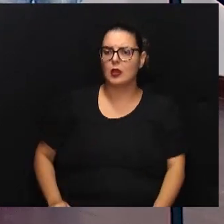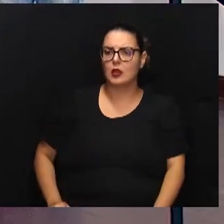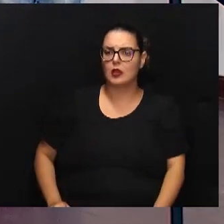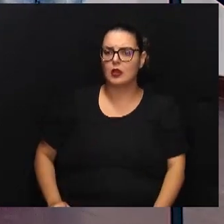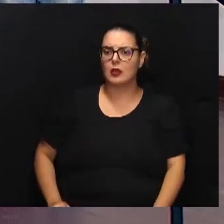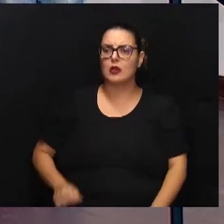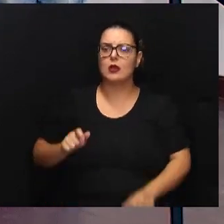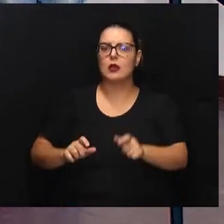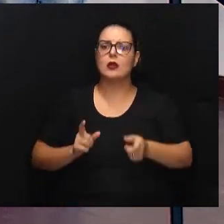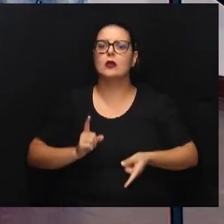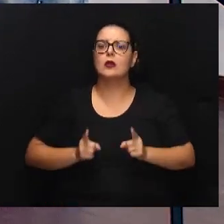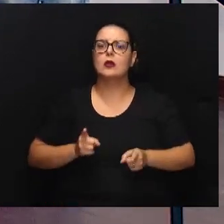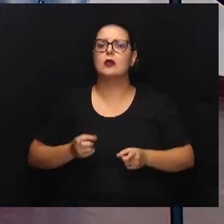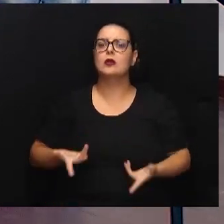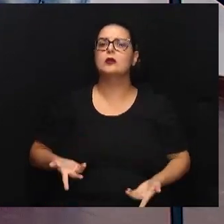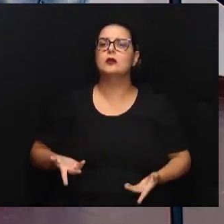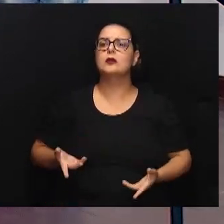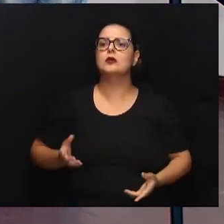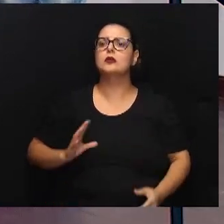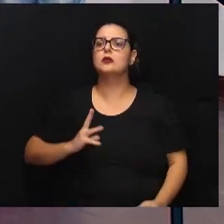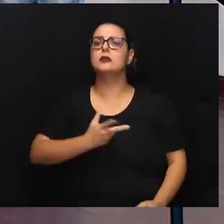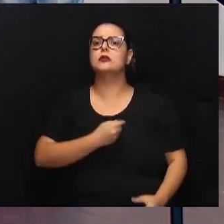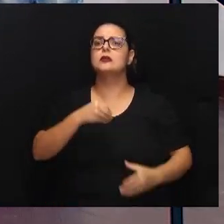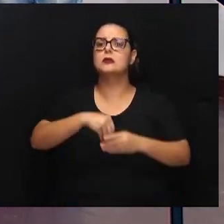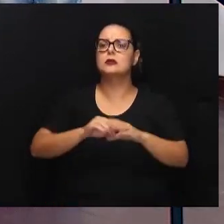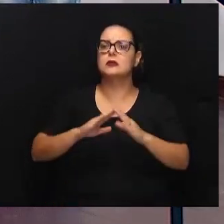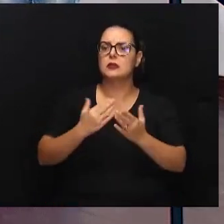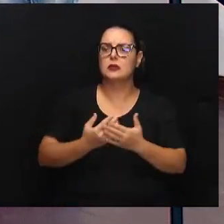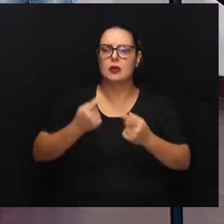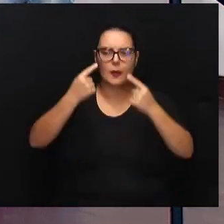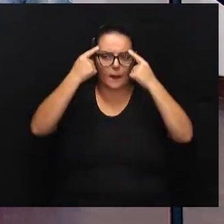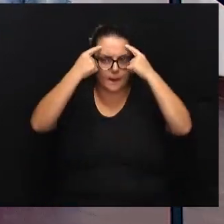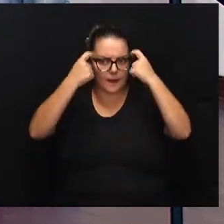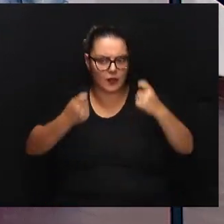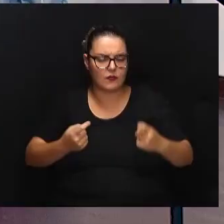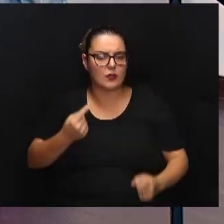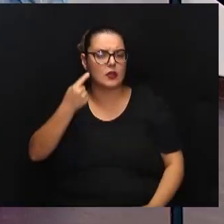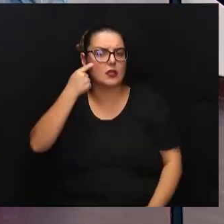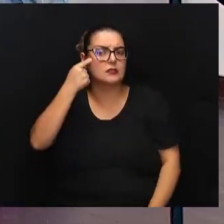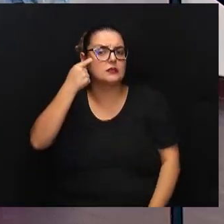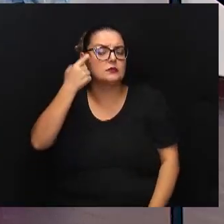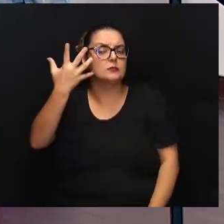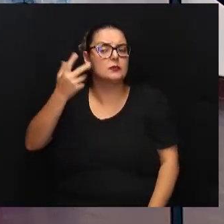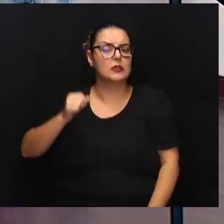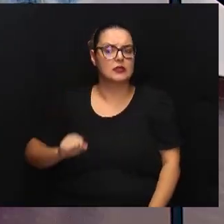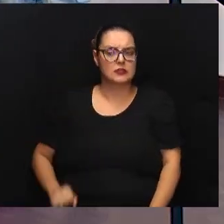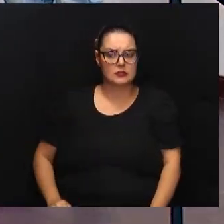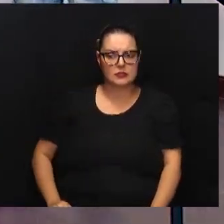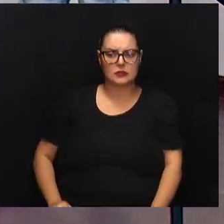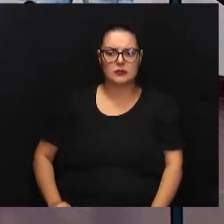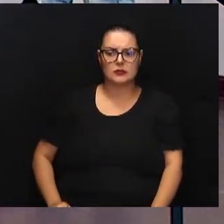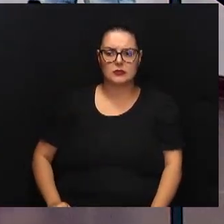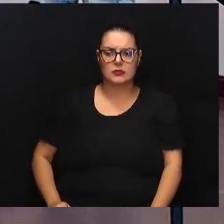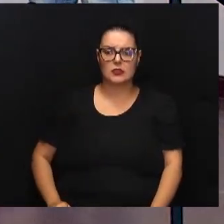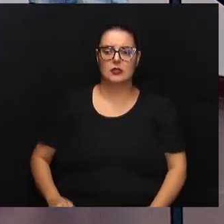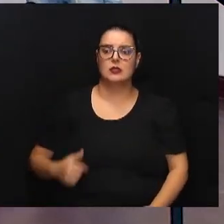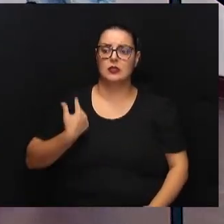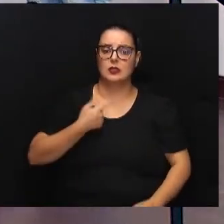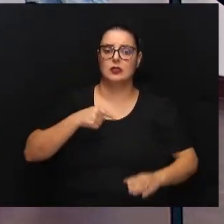a violência que não vai ser. E aí, enquanto a gente está avançando, tendo a parada de Campinas